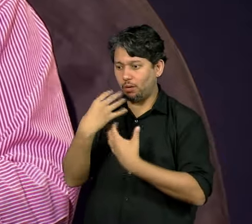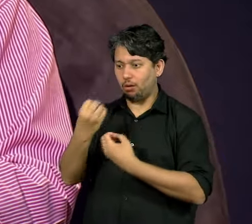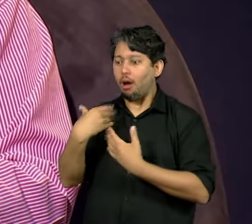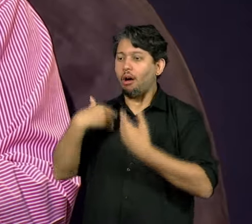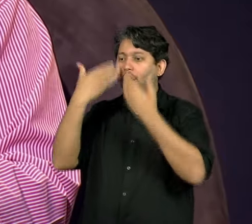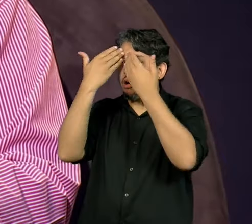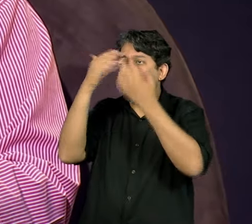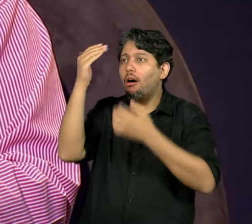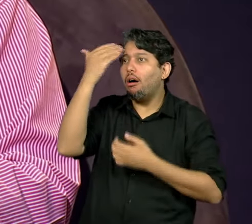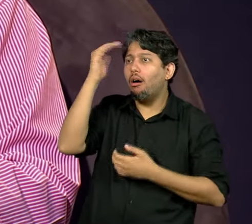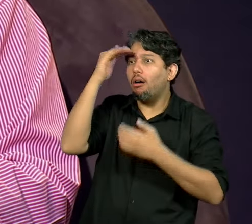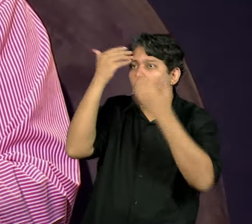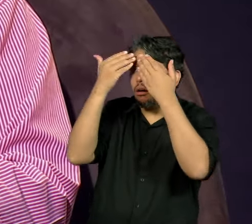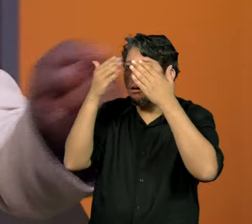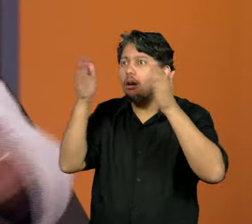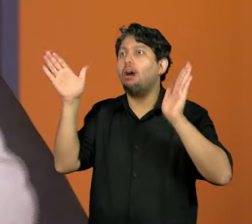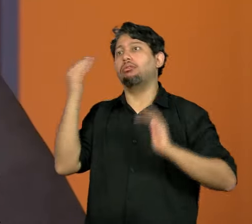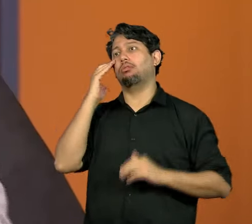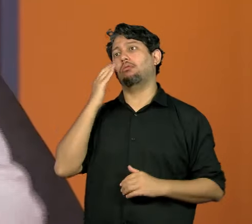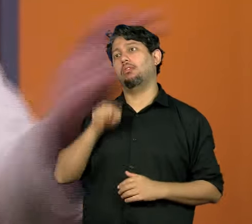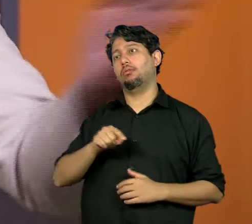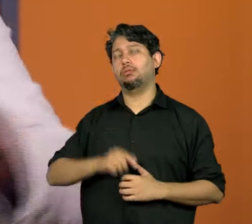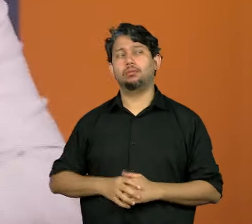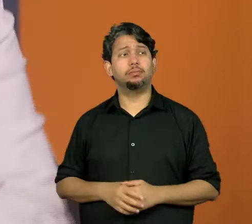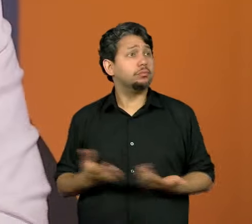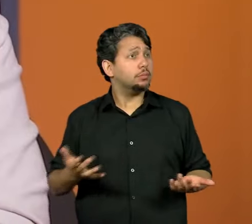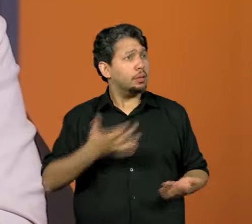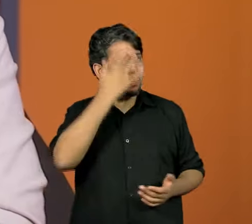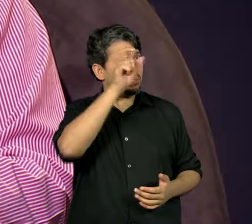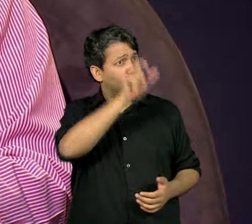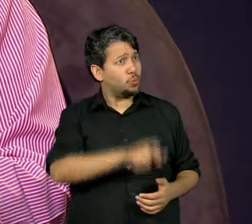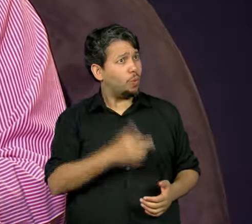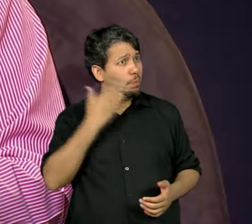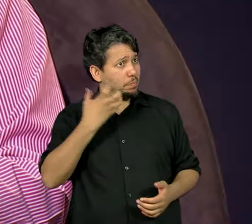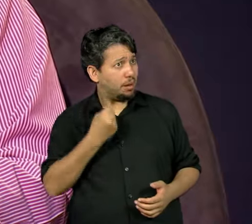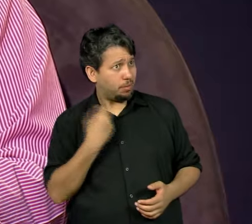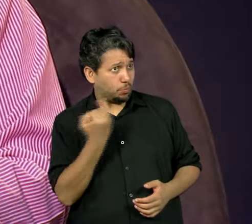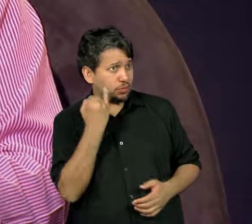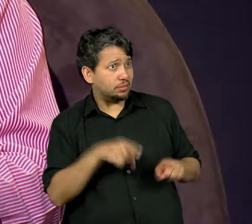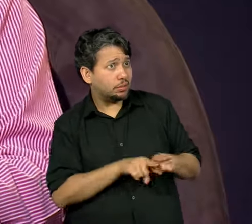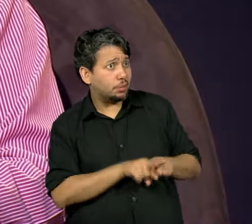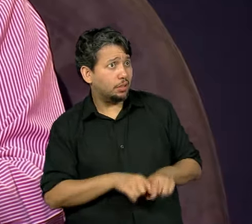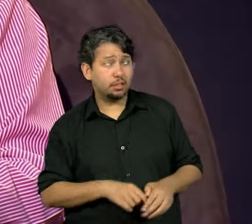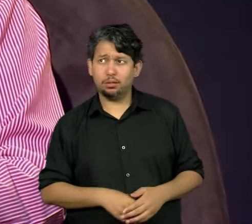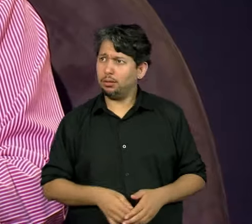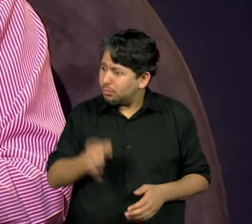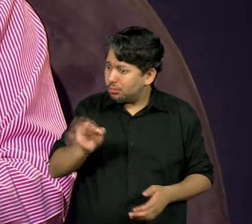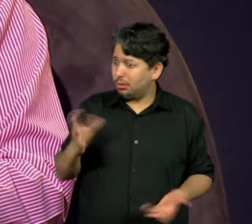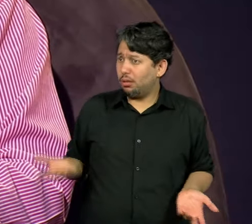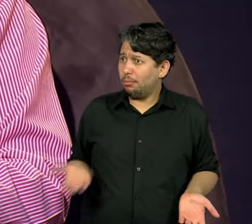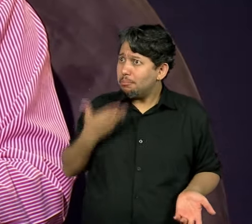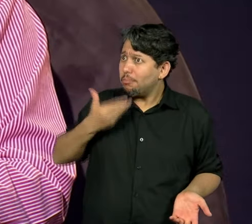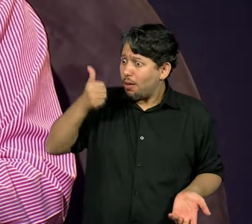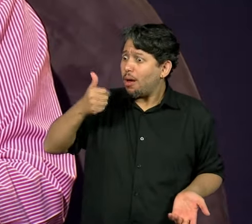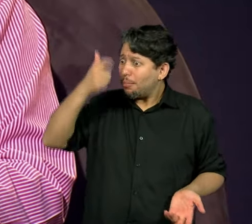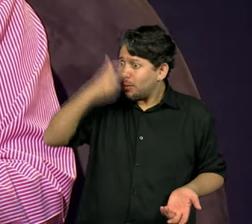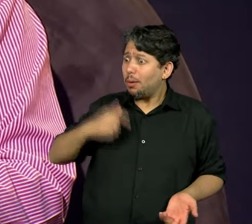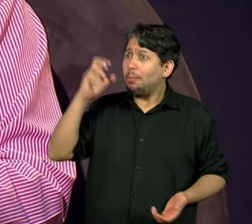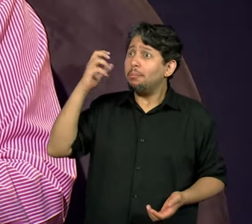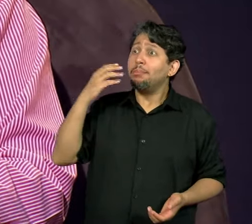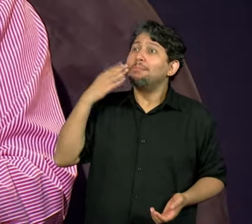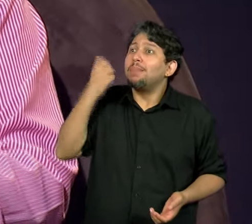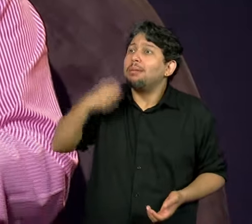dimensão do problema. Isso é importante para um homem branco como você? Mais ainda, porque o homem branco vive dentro